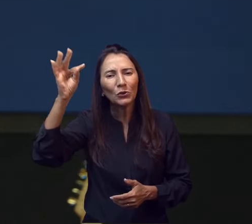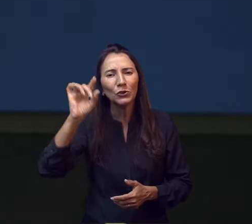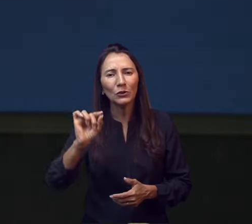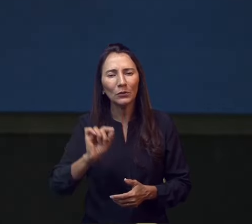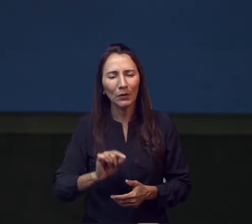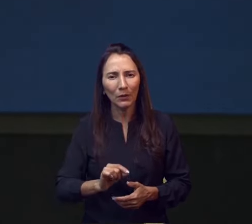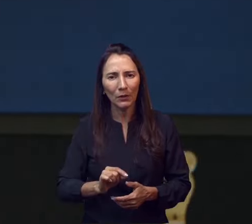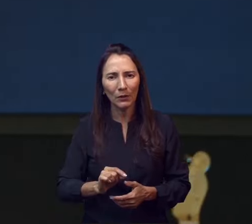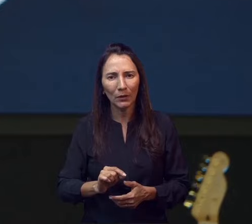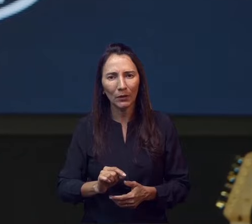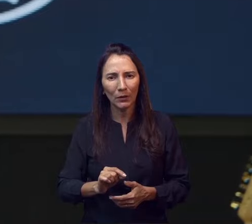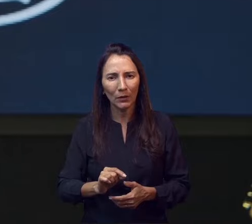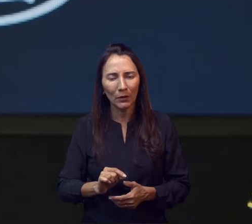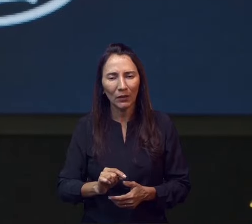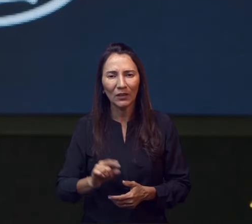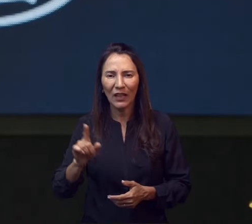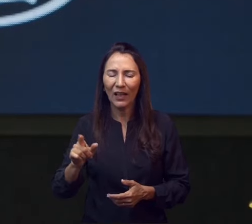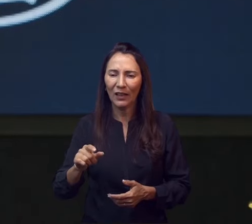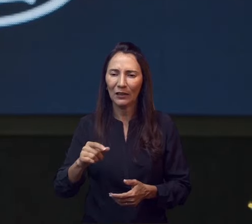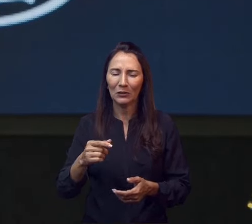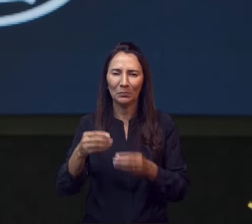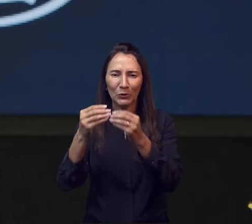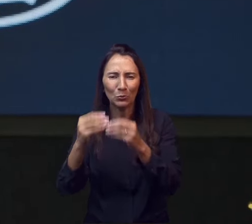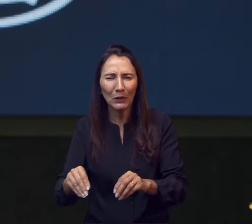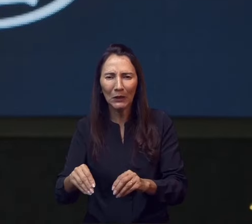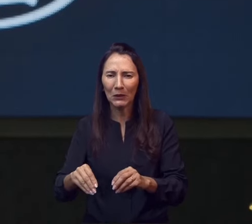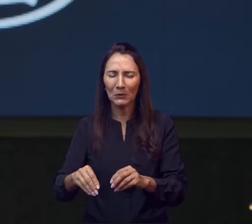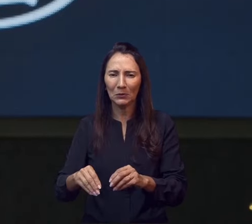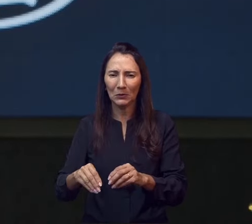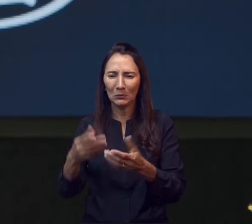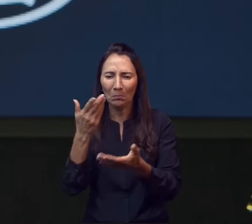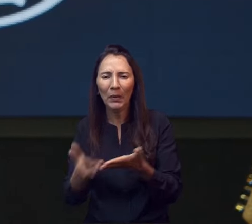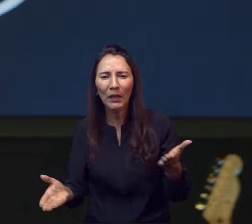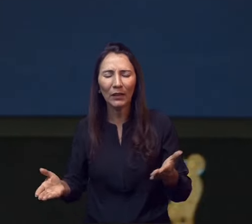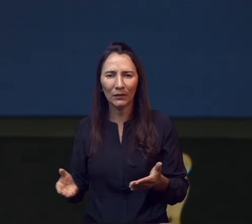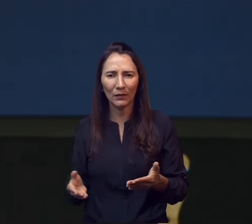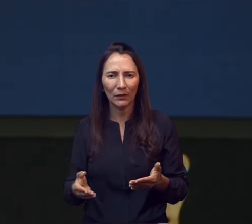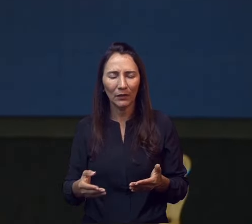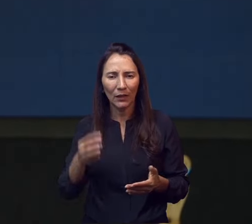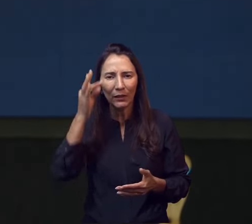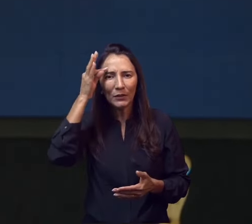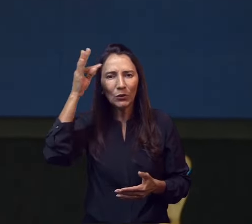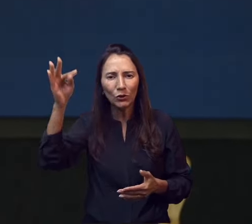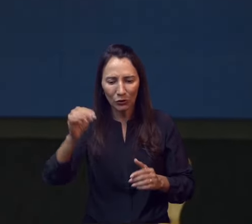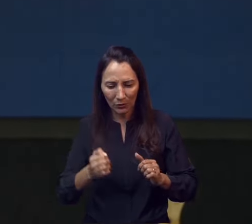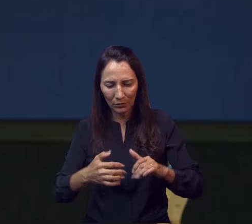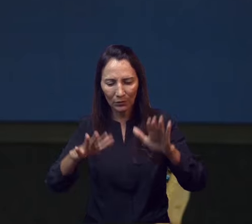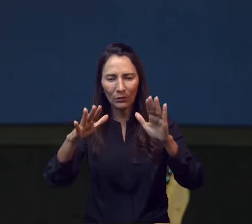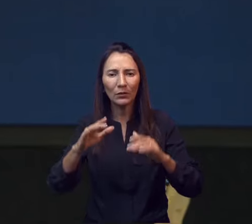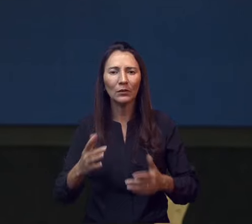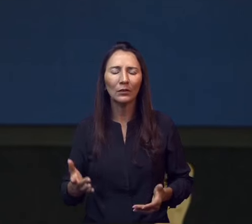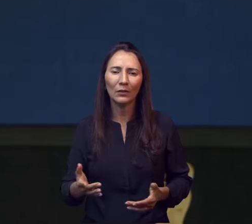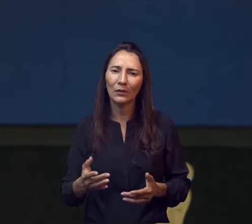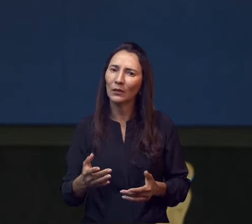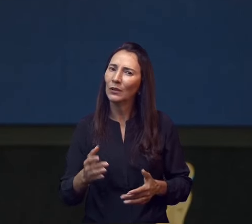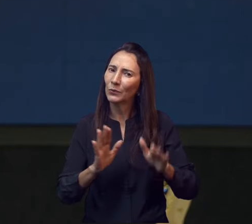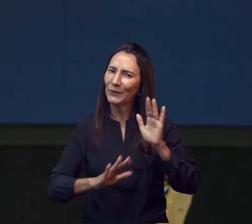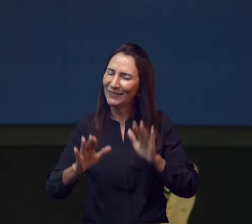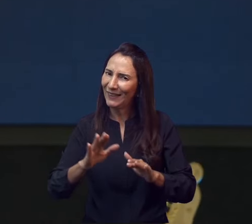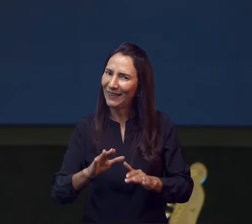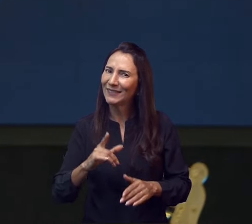e não a teologia da prosperidade deixa eu dizer uma coisa isto besteirol da